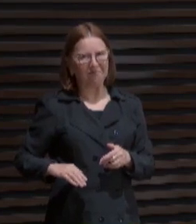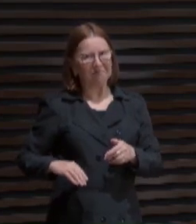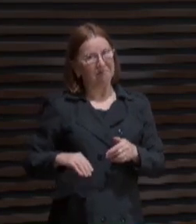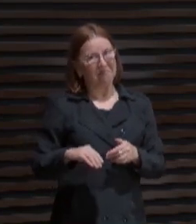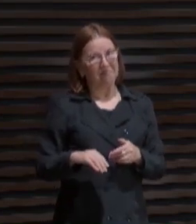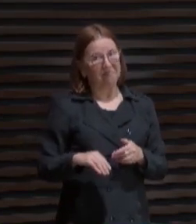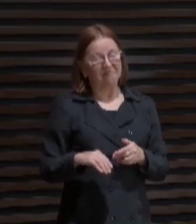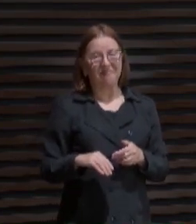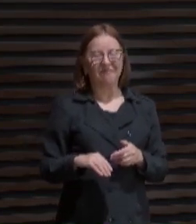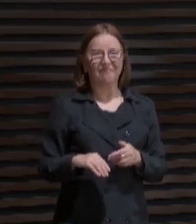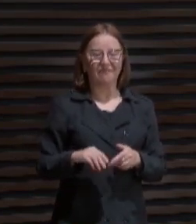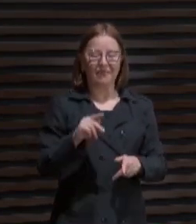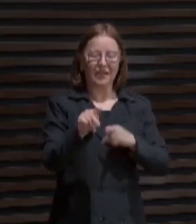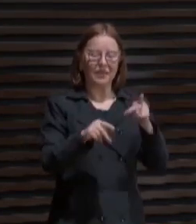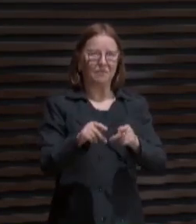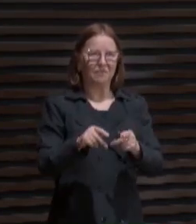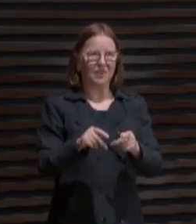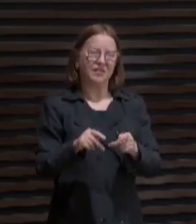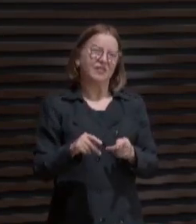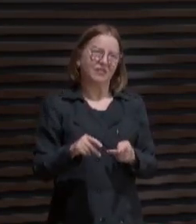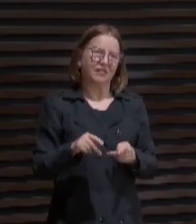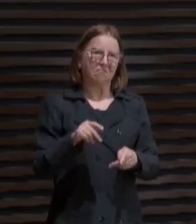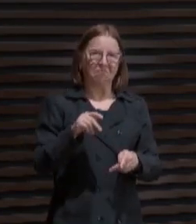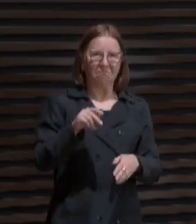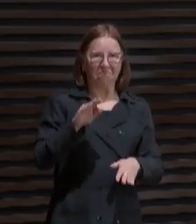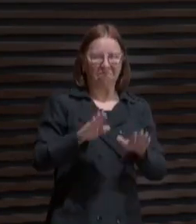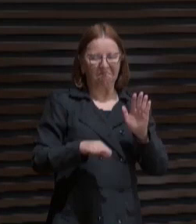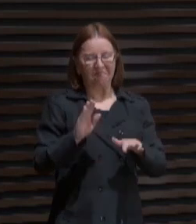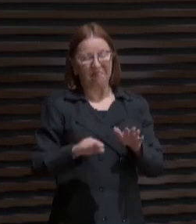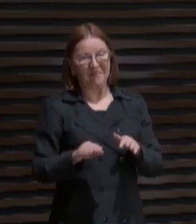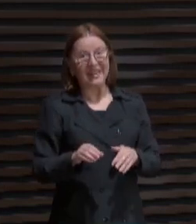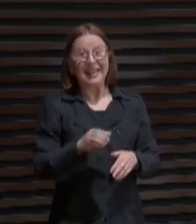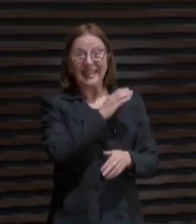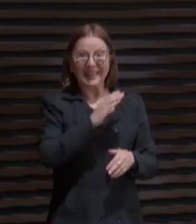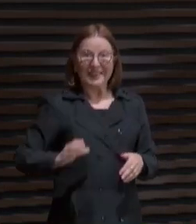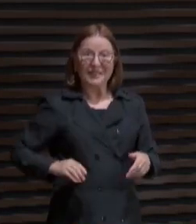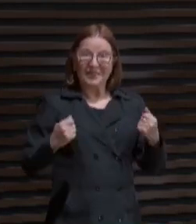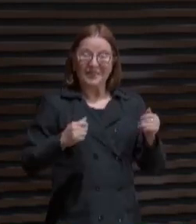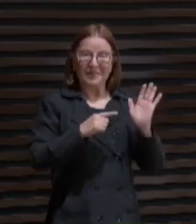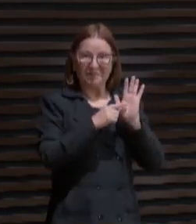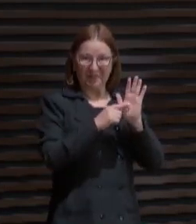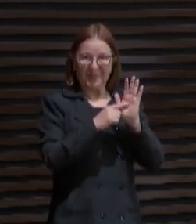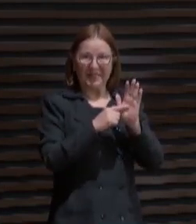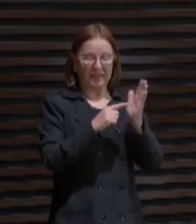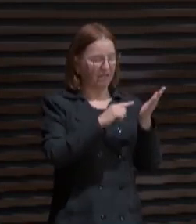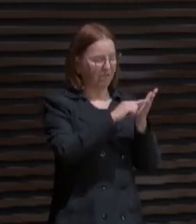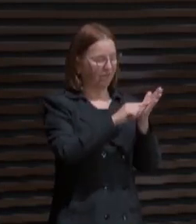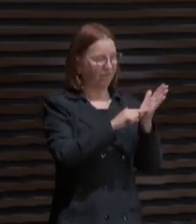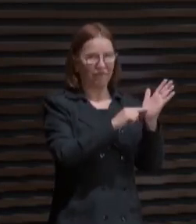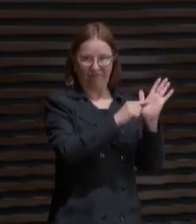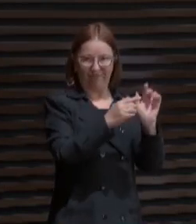ainda hesitava nos discípulos, pois Cristo precisou mostrar-lhes as lesões da cruz. E